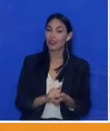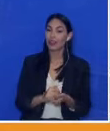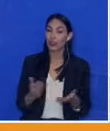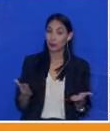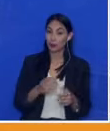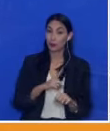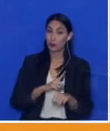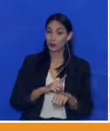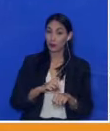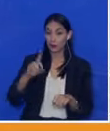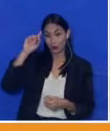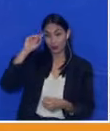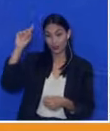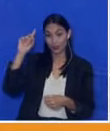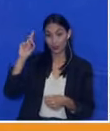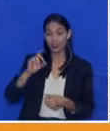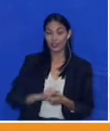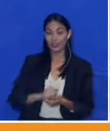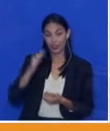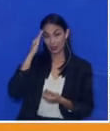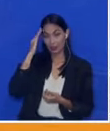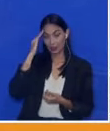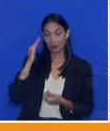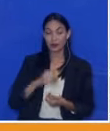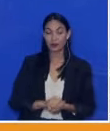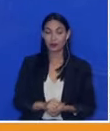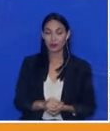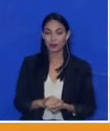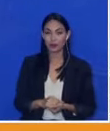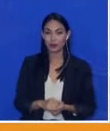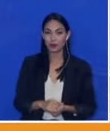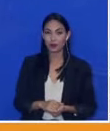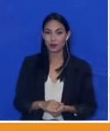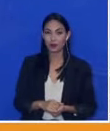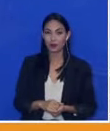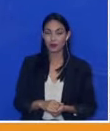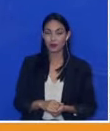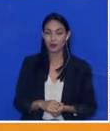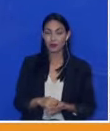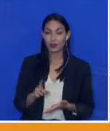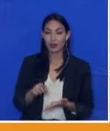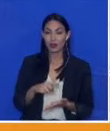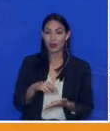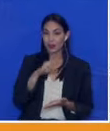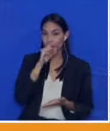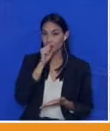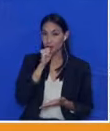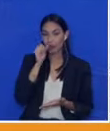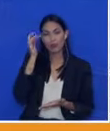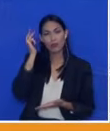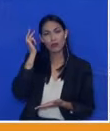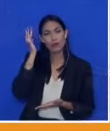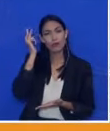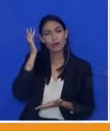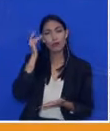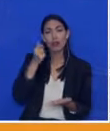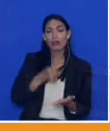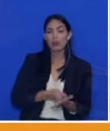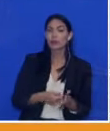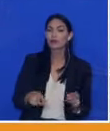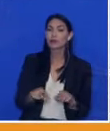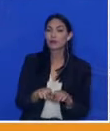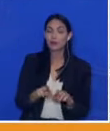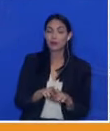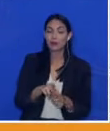lá! Vou mostrar para vocês agora como é que vai funcionar o nosso sorteio. Na Lotomania é bem fácil de jogar